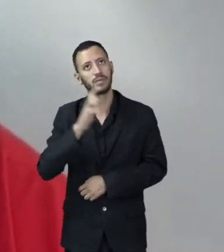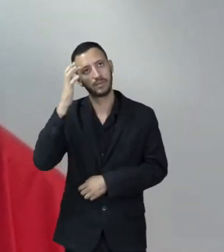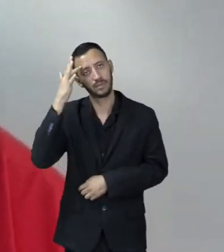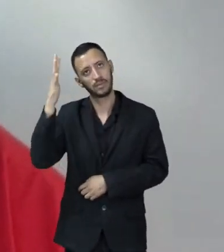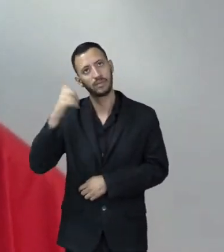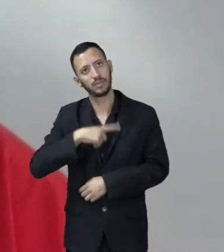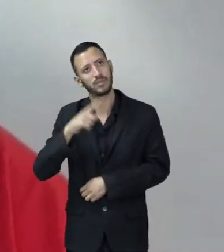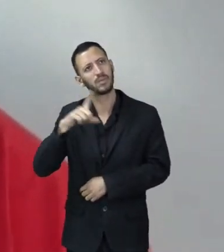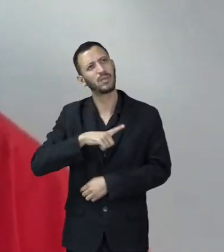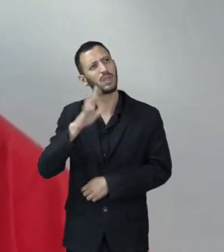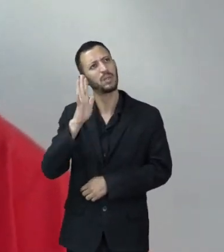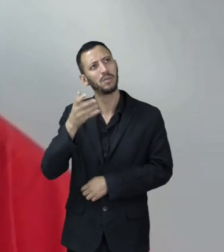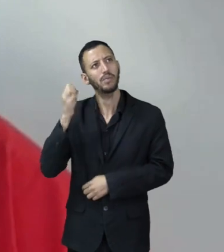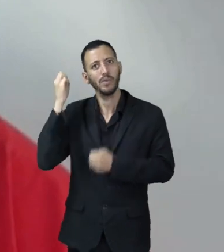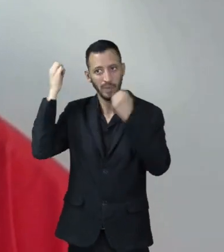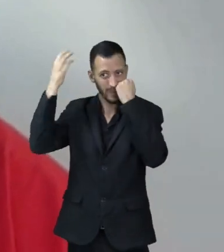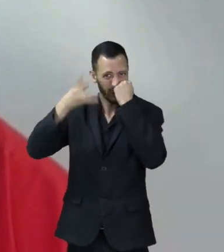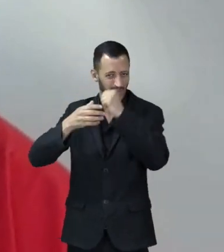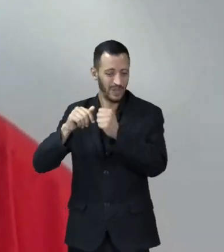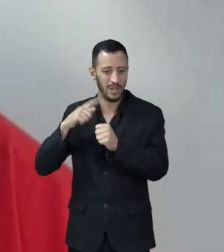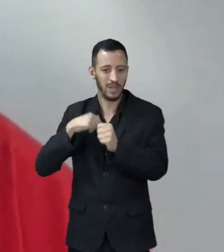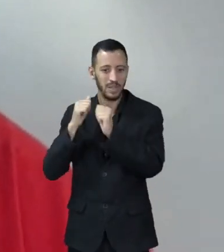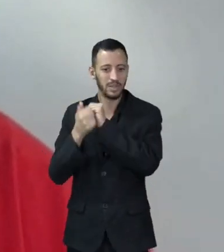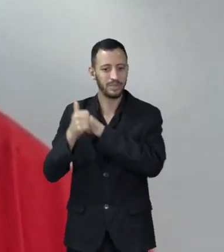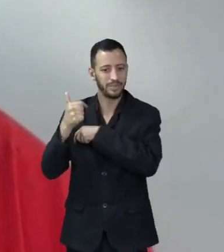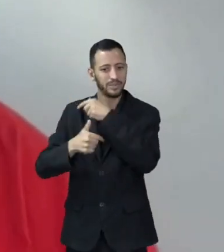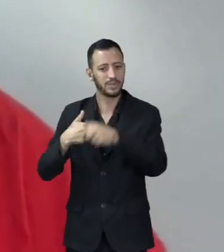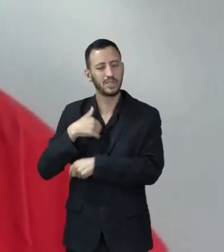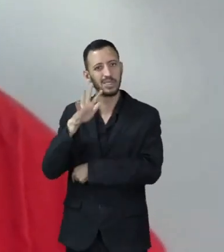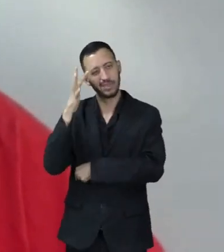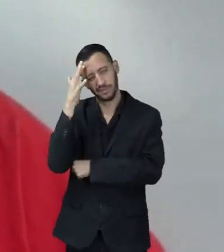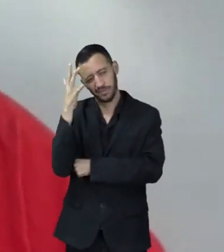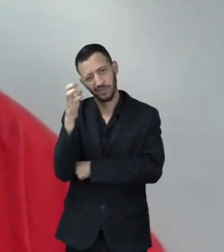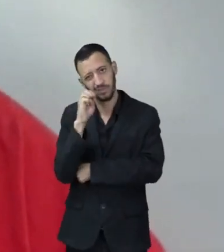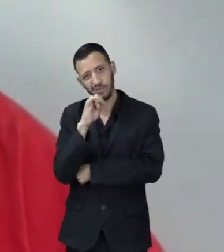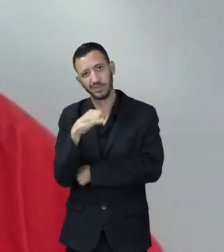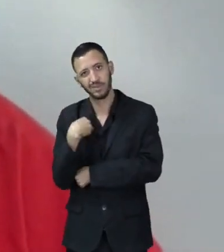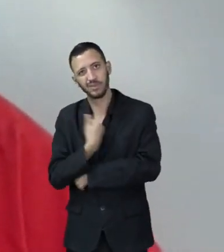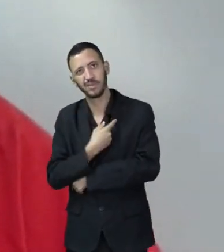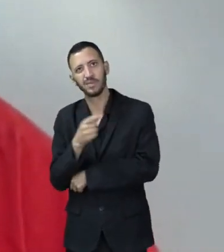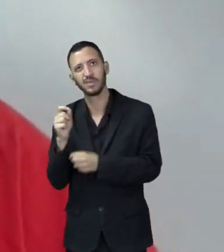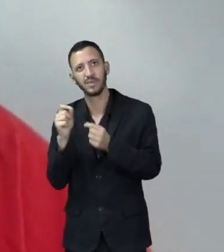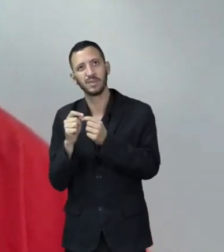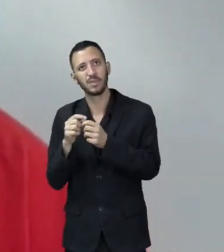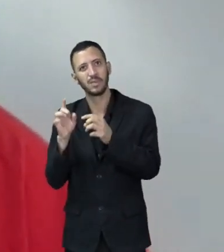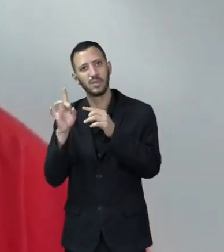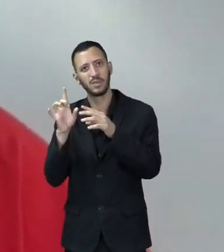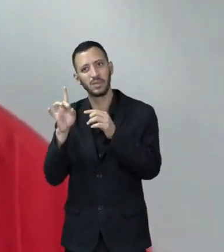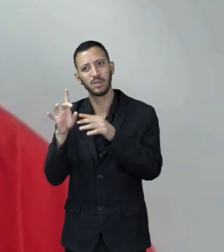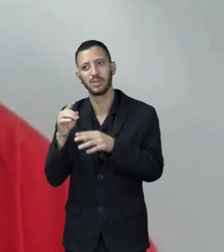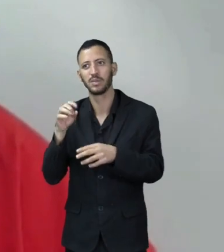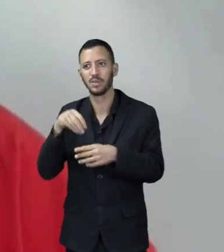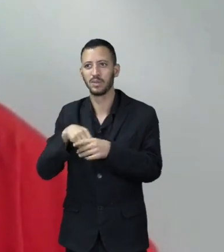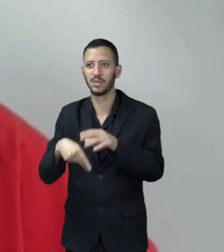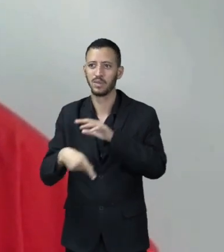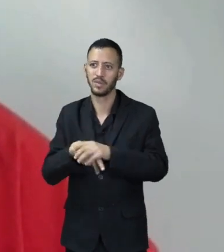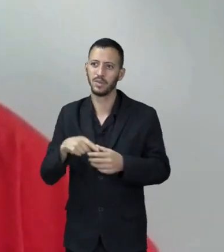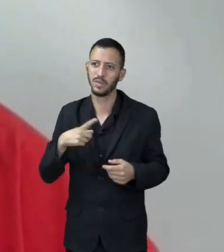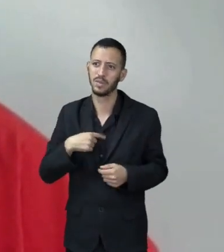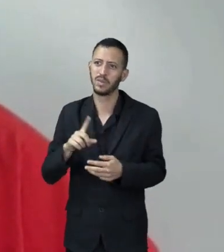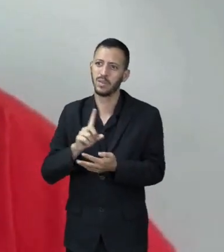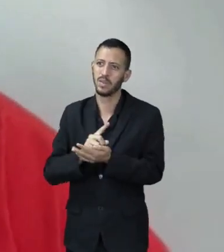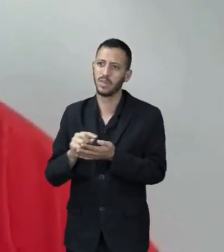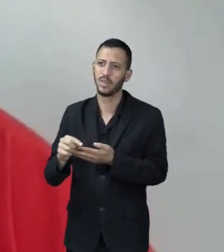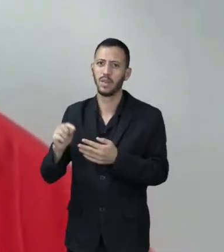teve uma madrugada aqui, corrida de trabalho, que eu sonhei. Mas se a gente fizesse um número especial dessa revista só para ter artigos